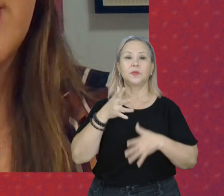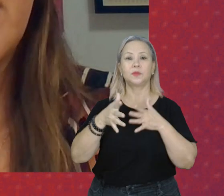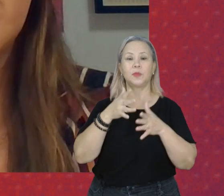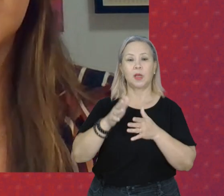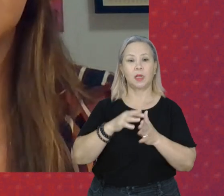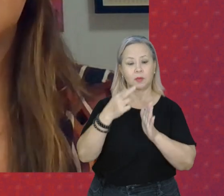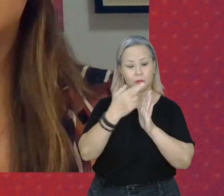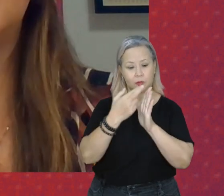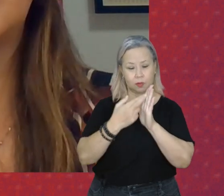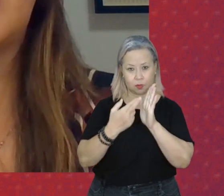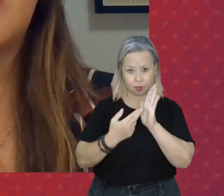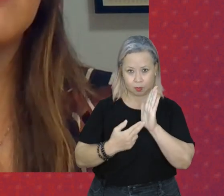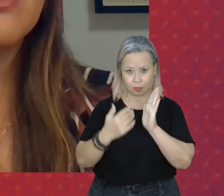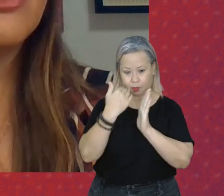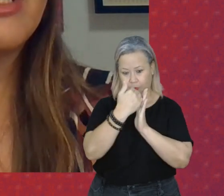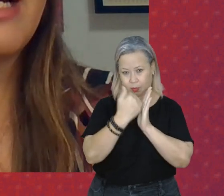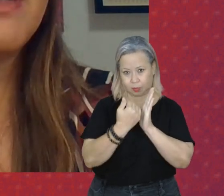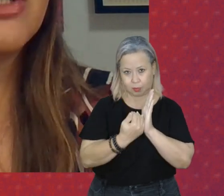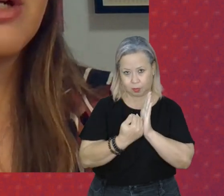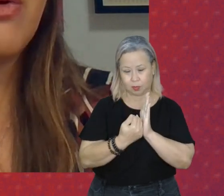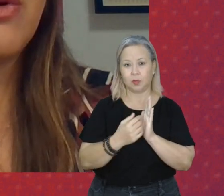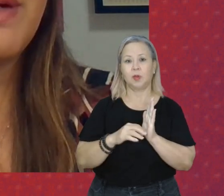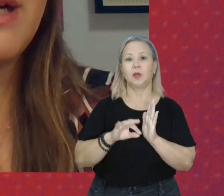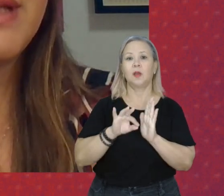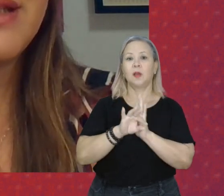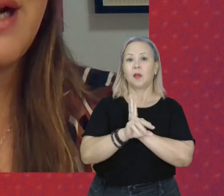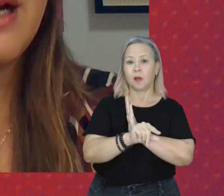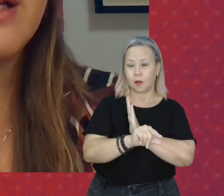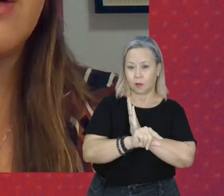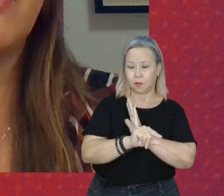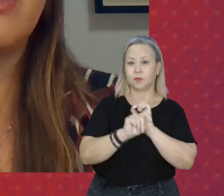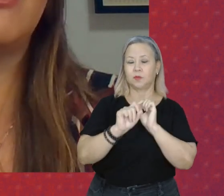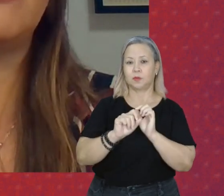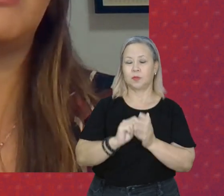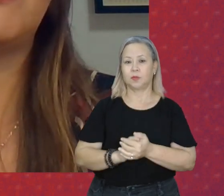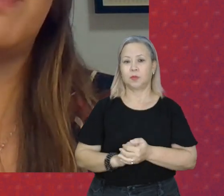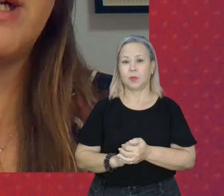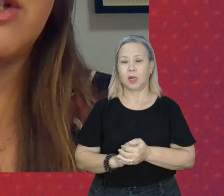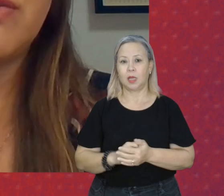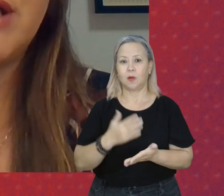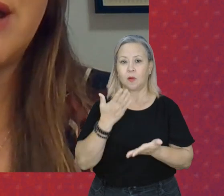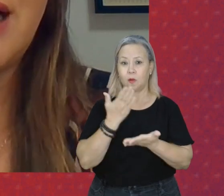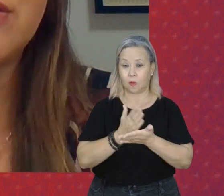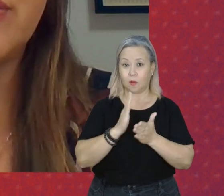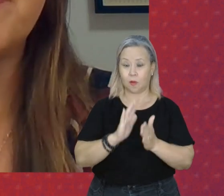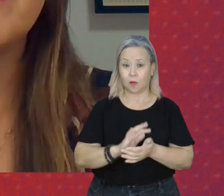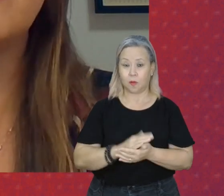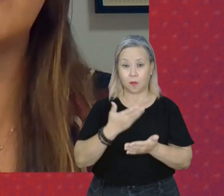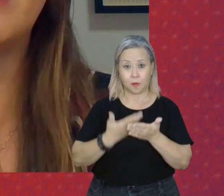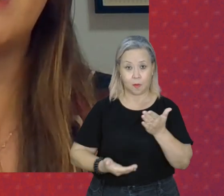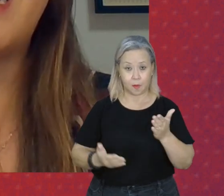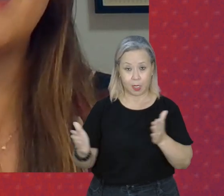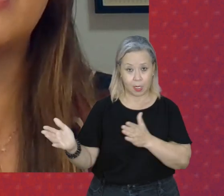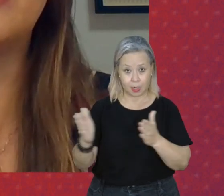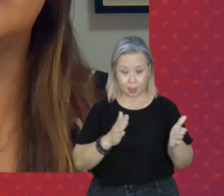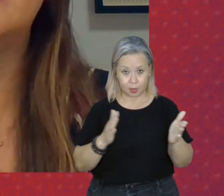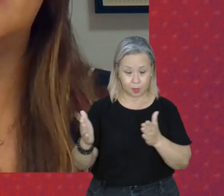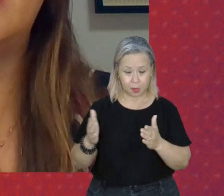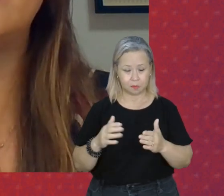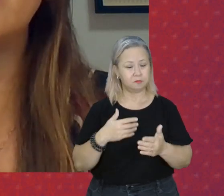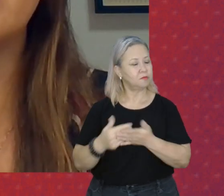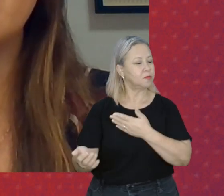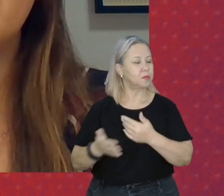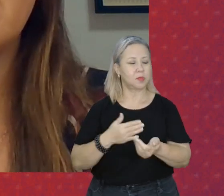regimentos internos, como cláusula de quebra de decoro parlamentar e, consequentemente, perda de mandato, qualquer